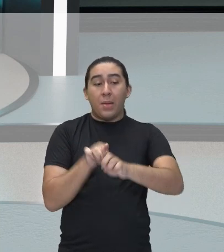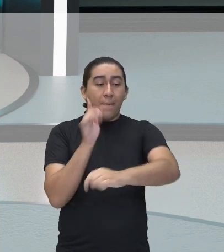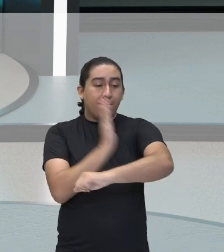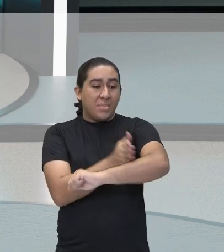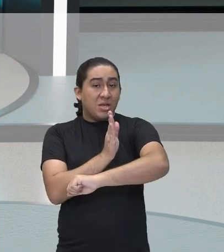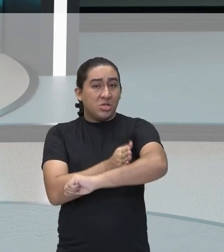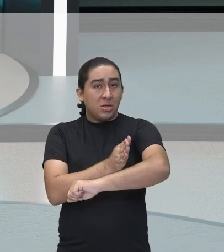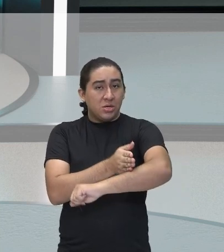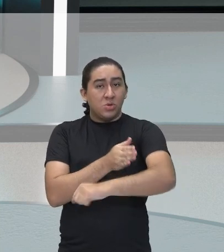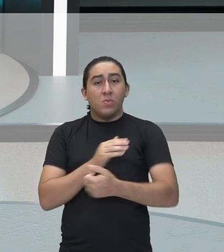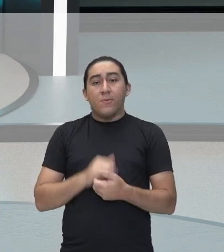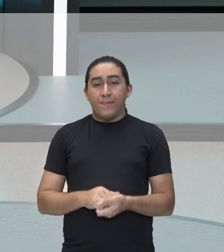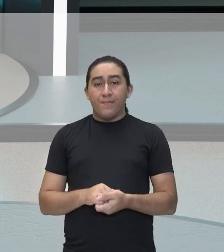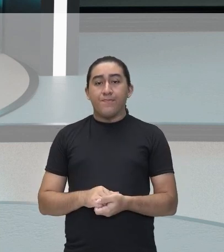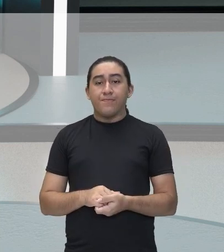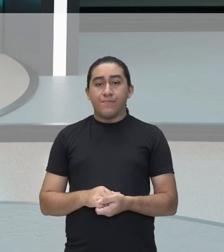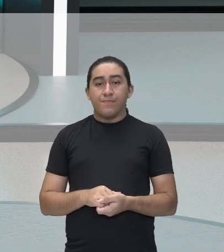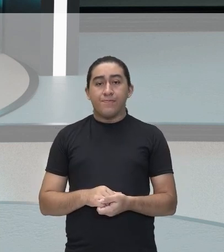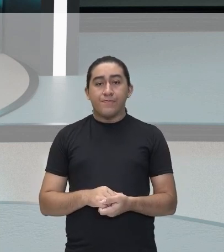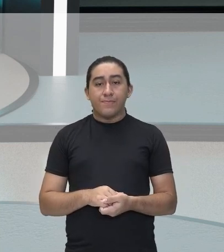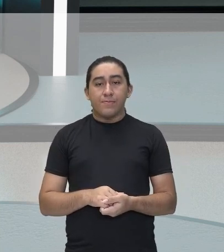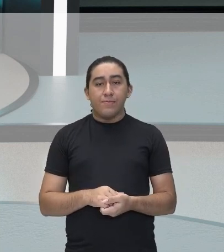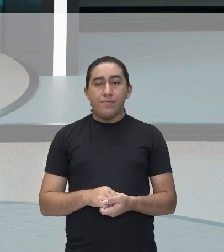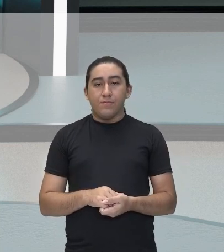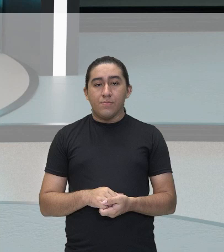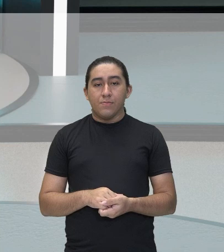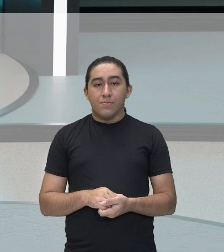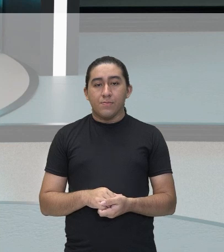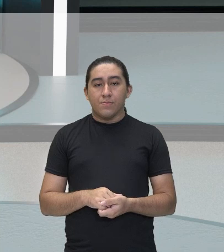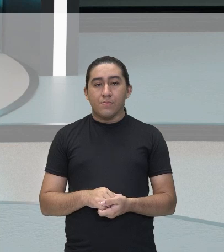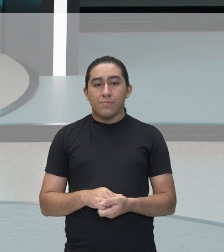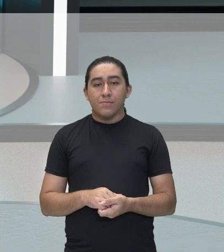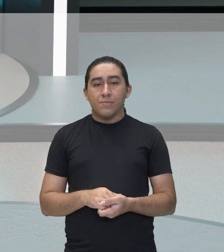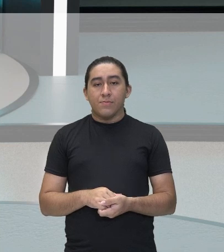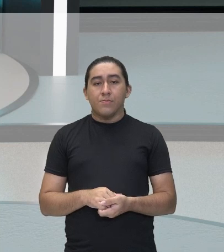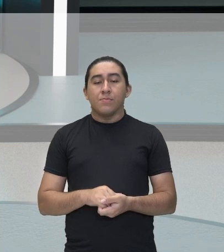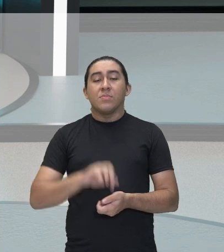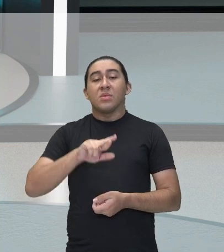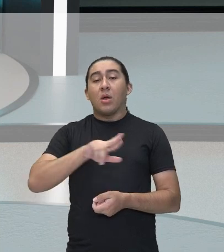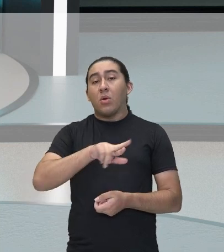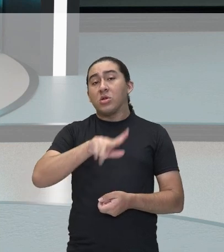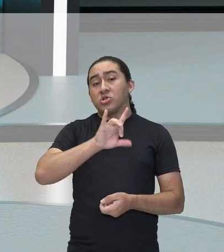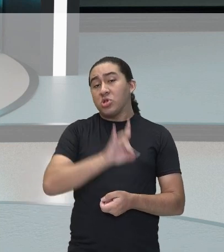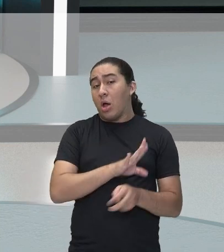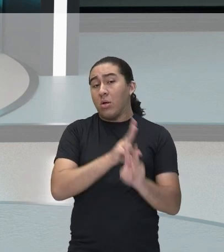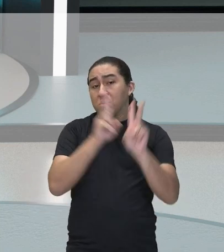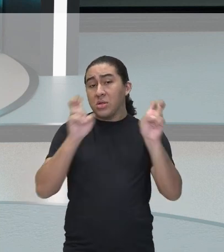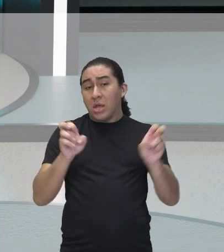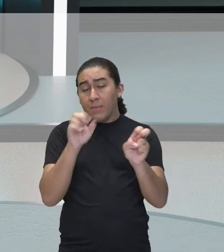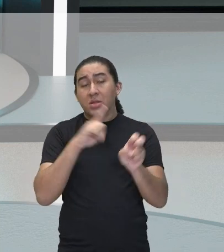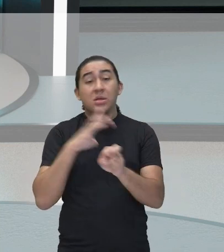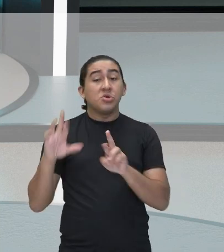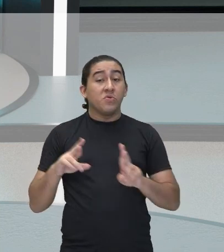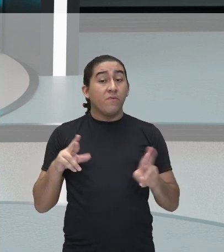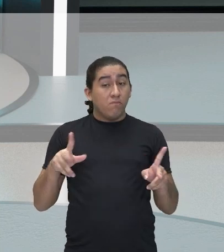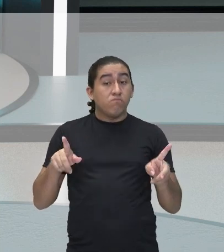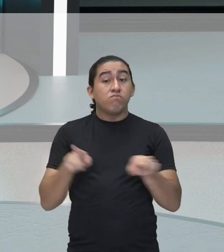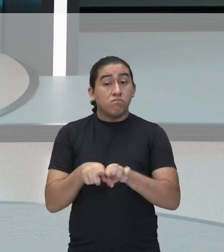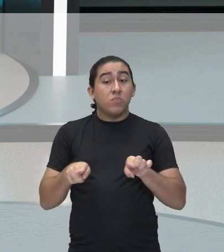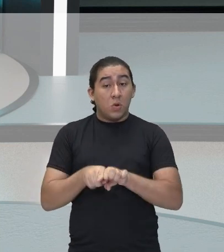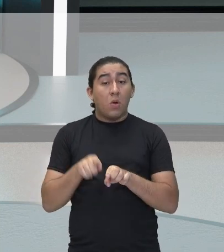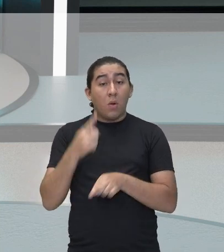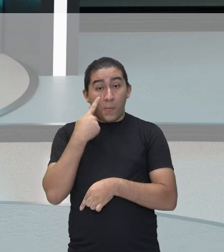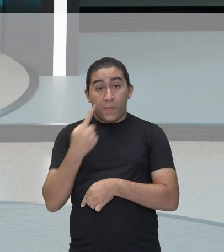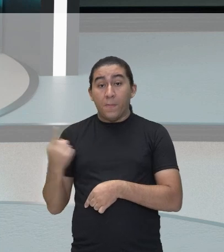traz, veja aí que ele não trabalhou só com essas temáticas principais, né? Ele já trouxe um pouquinho aí do amor